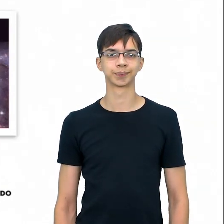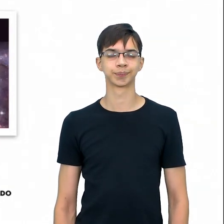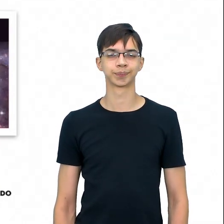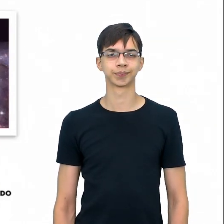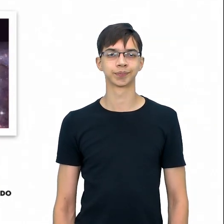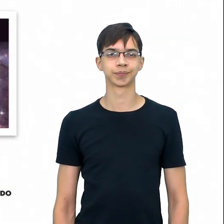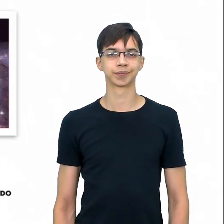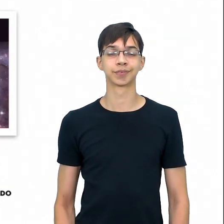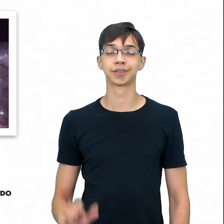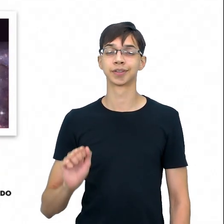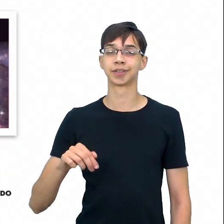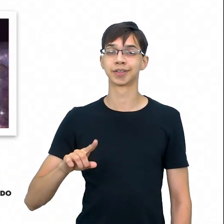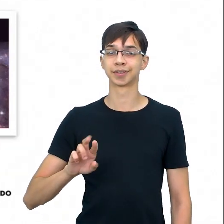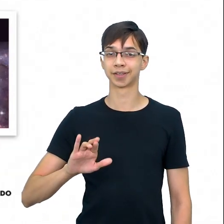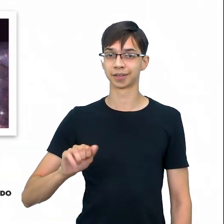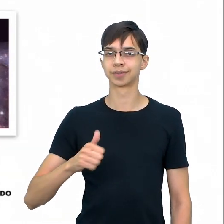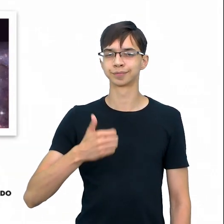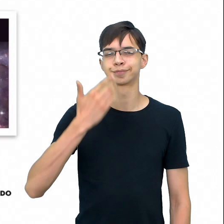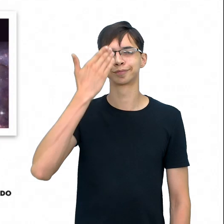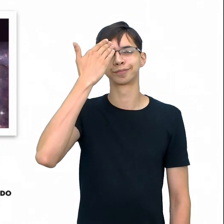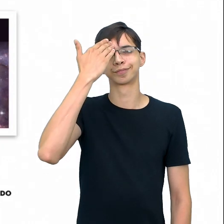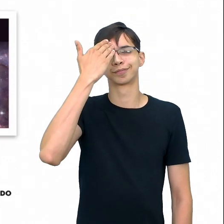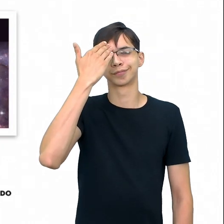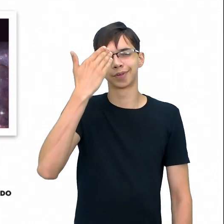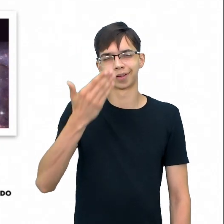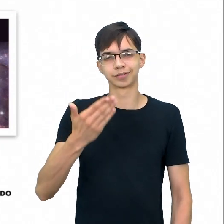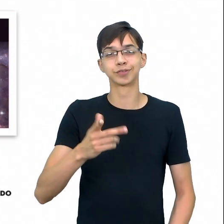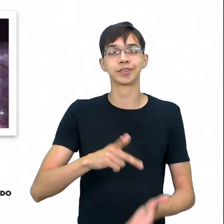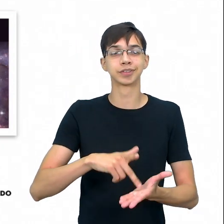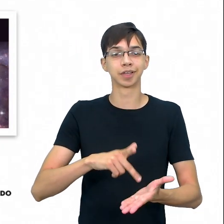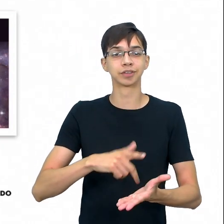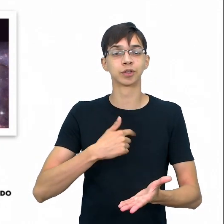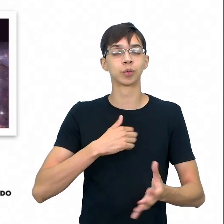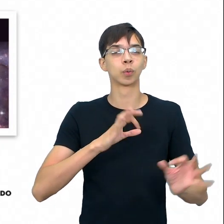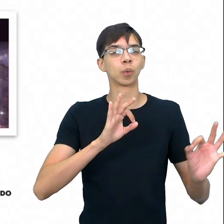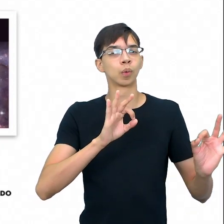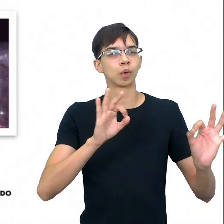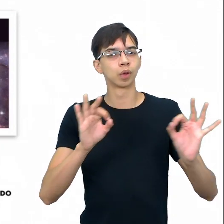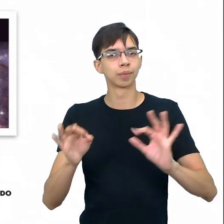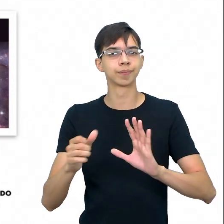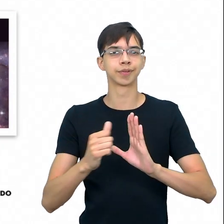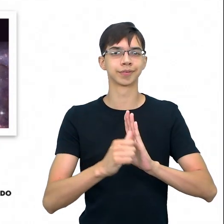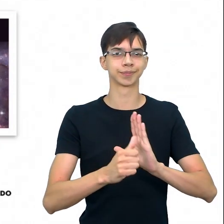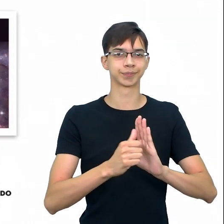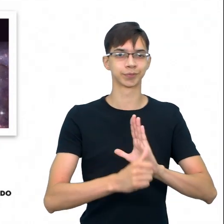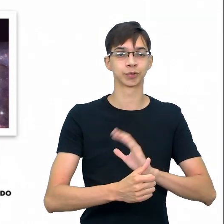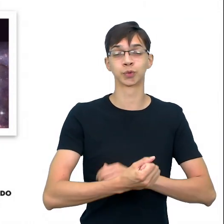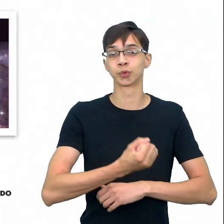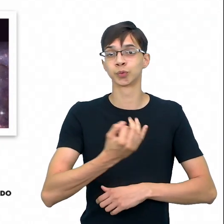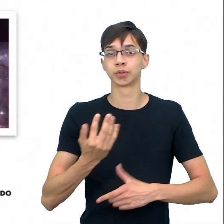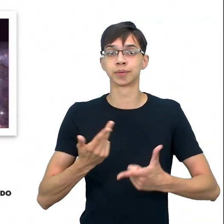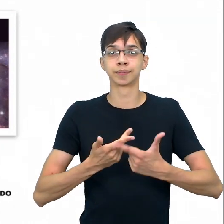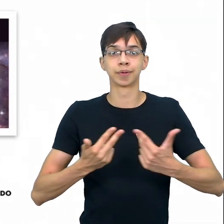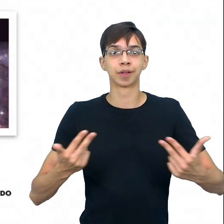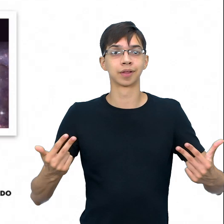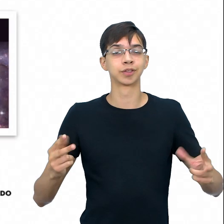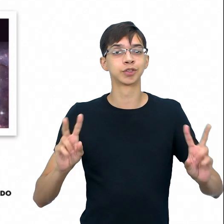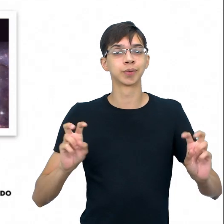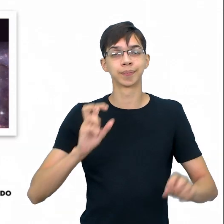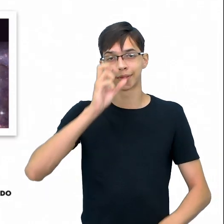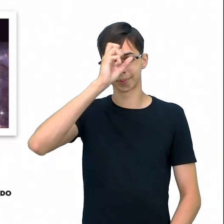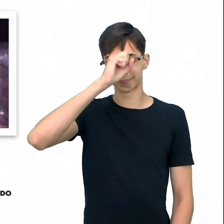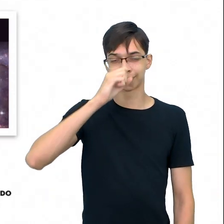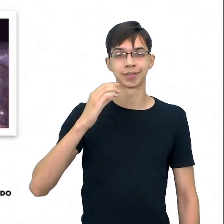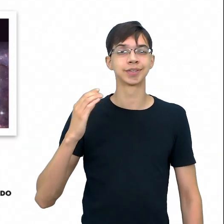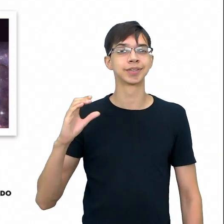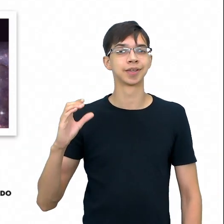Obrigado, Andréia. Realmente, né? Eu tenho acompanhado os Padlets do Comunidade de Aprendizagem de Ciências da Natureza, perdão,